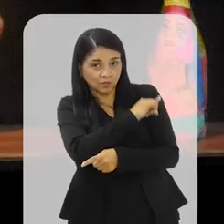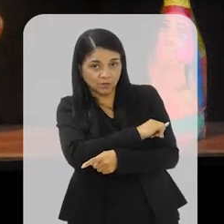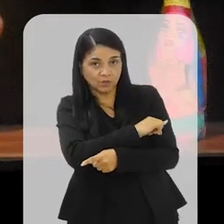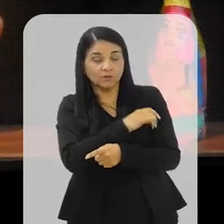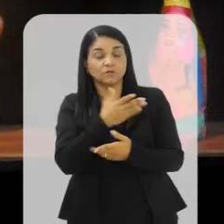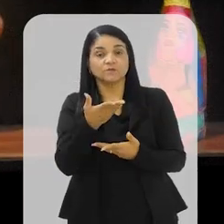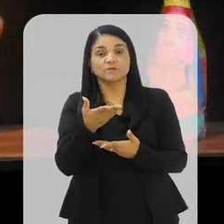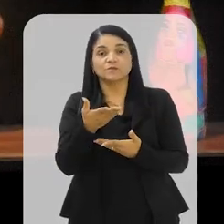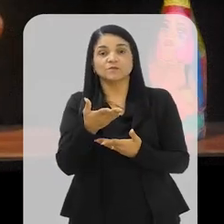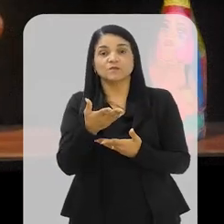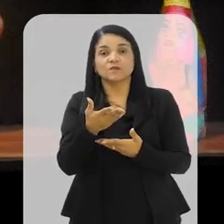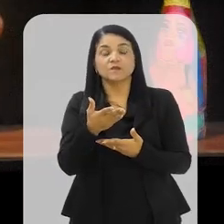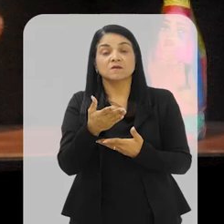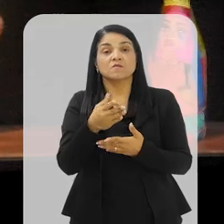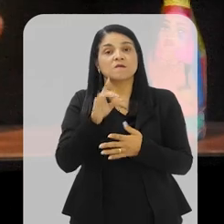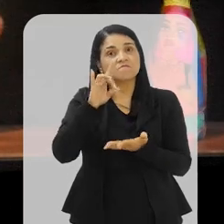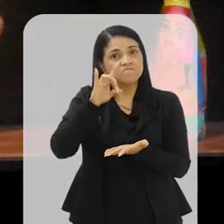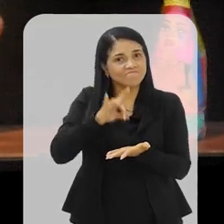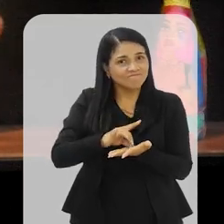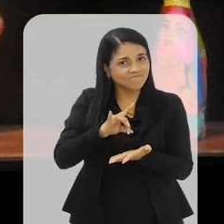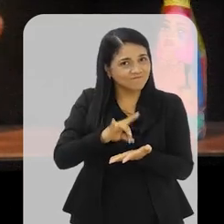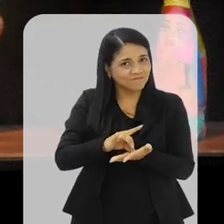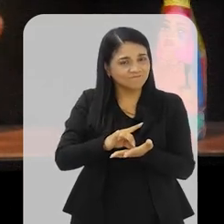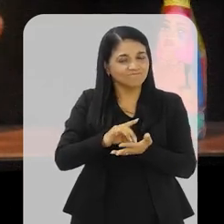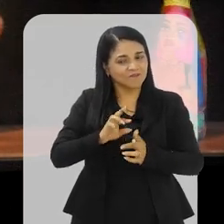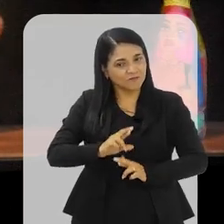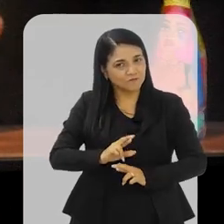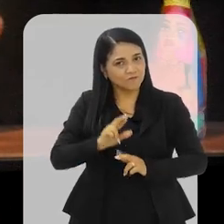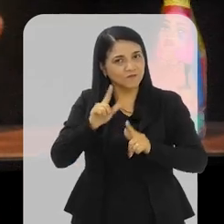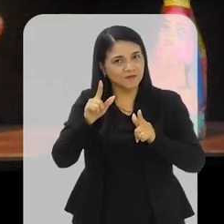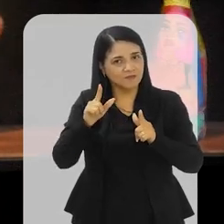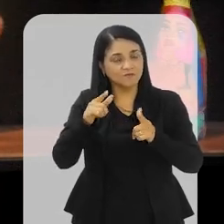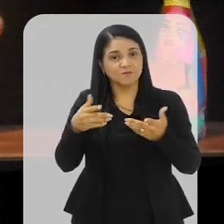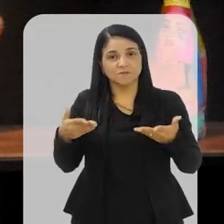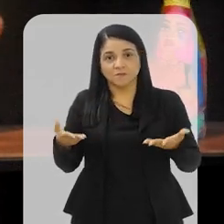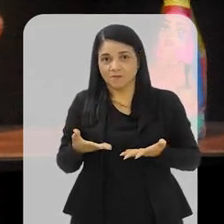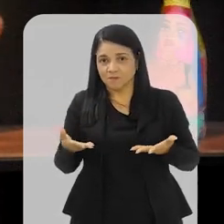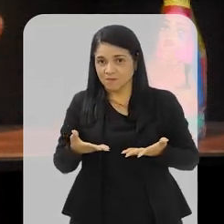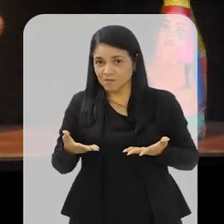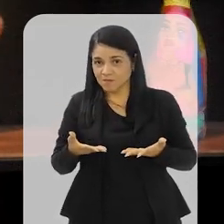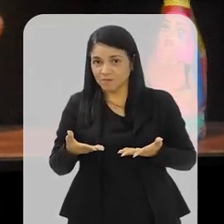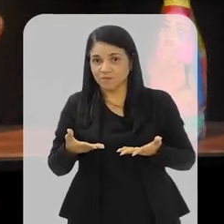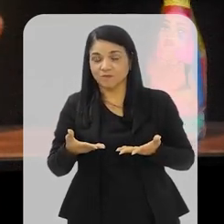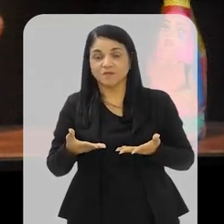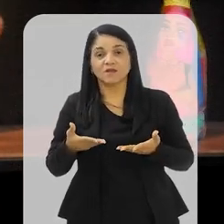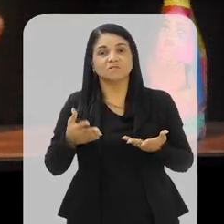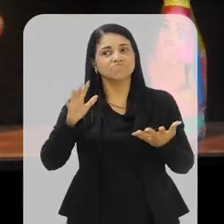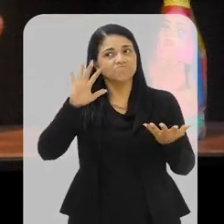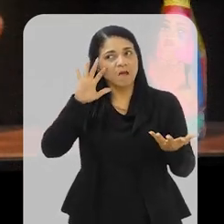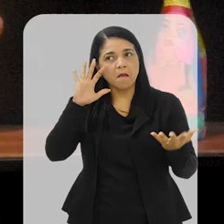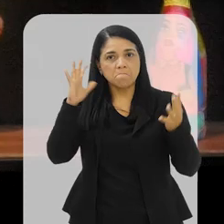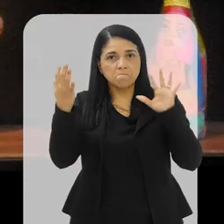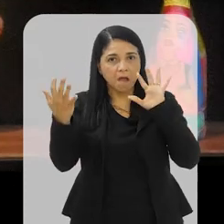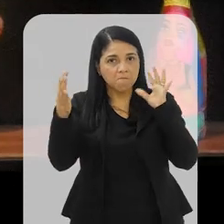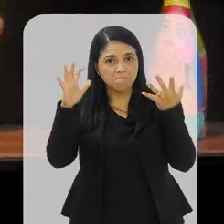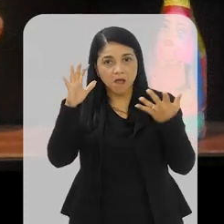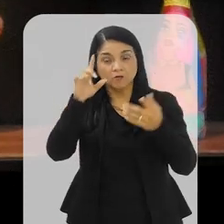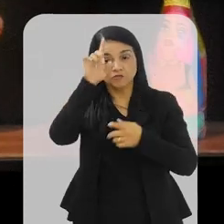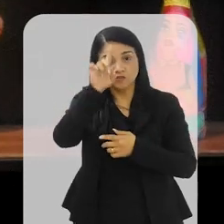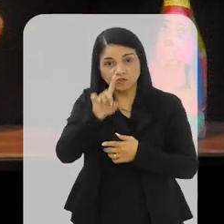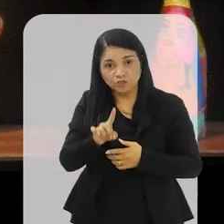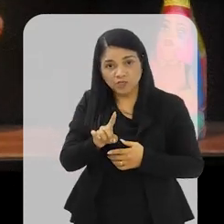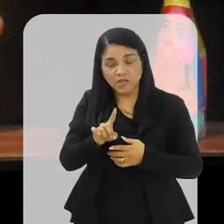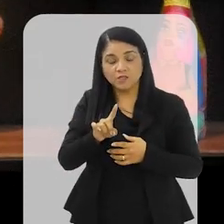e no estado do rio mas na verdade não é muito bem assim Principalmente agora a gente sabendo das questões climáticas temos direito